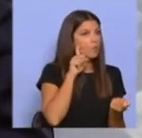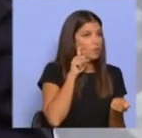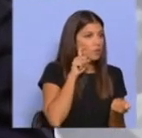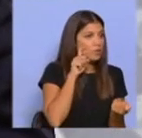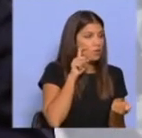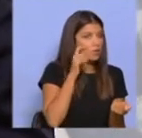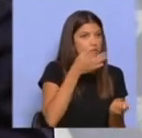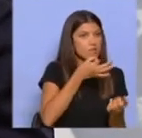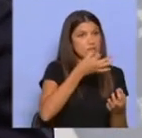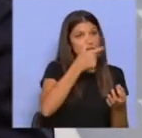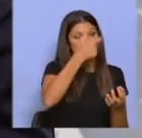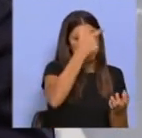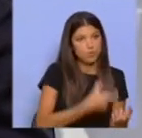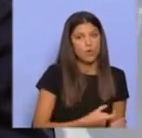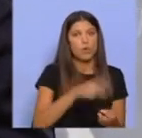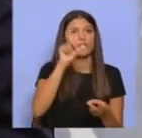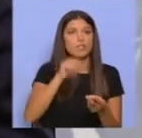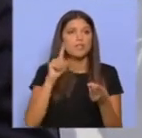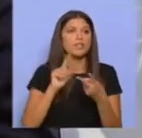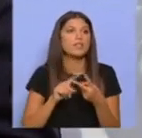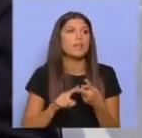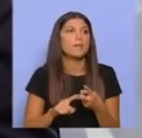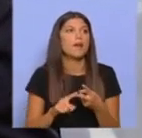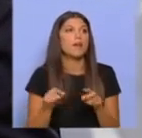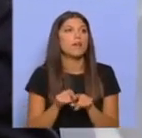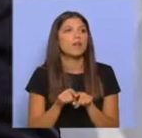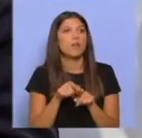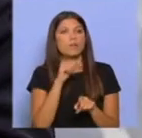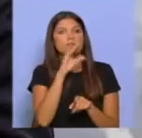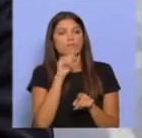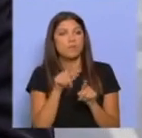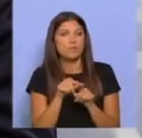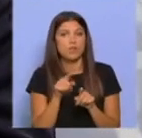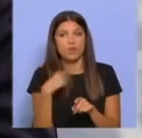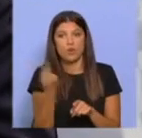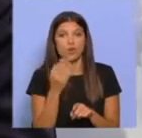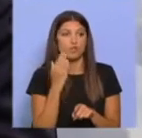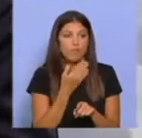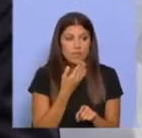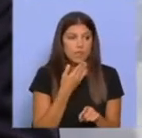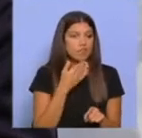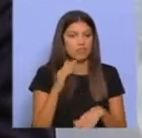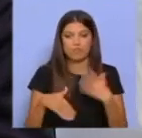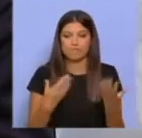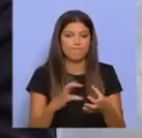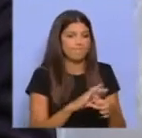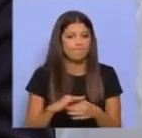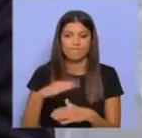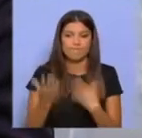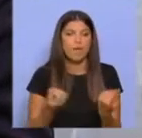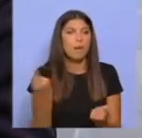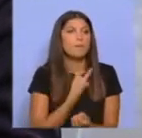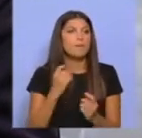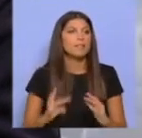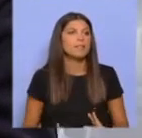mútuo, perceber que nós, sendo interdependentes, precisamos de desenvolver, com todas as nossas fragilidades, as